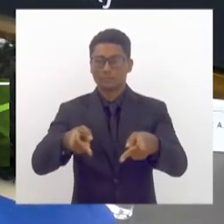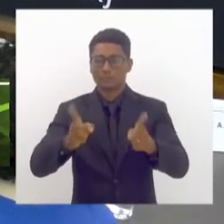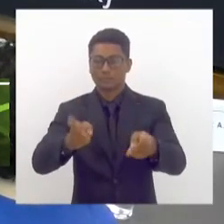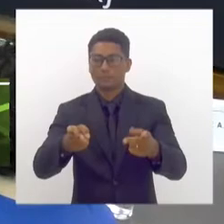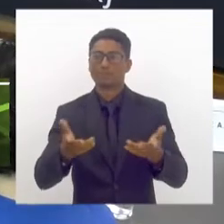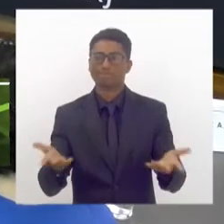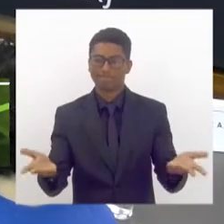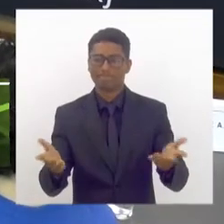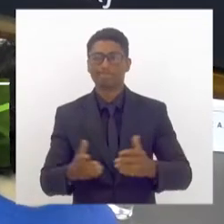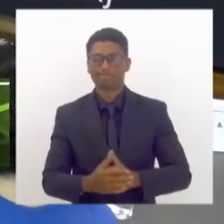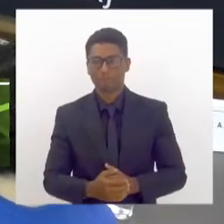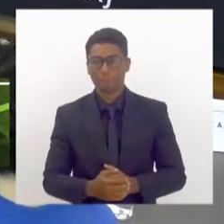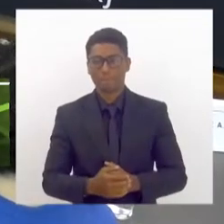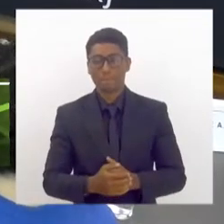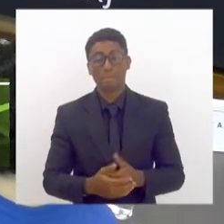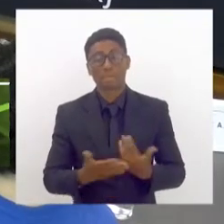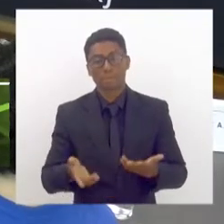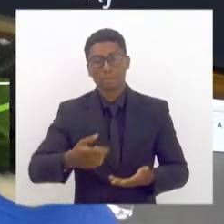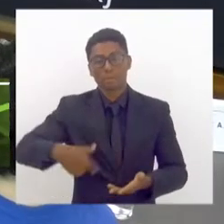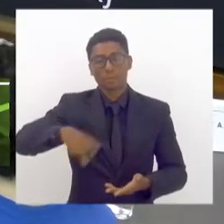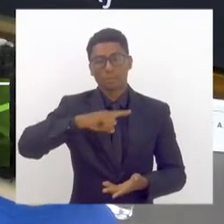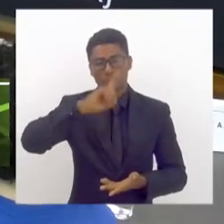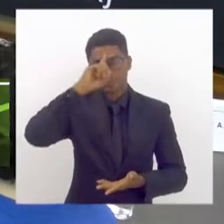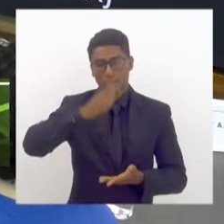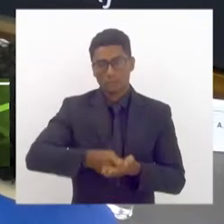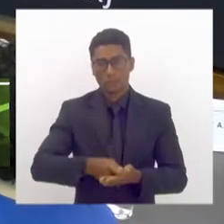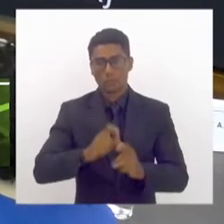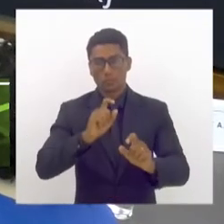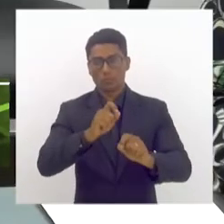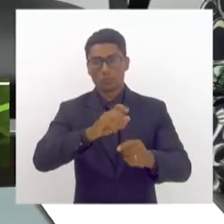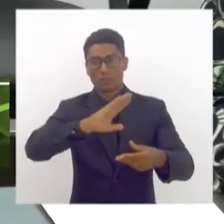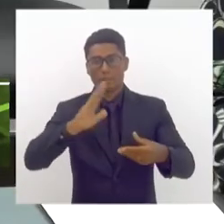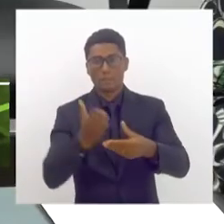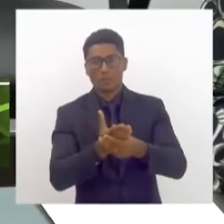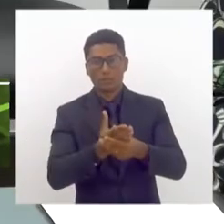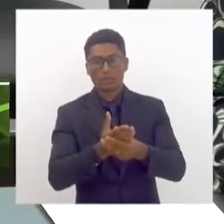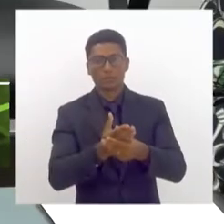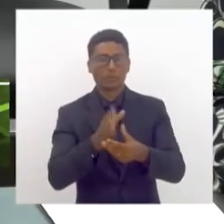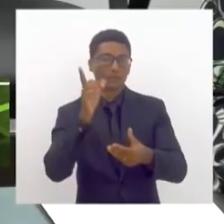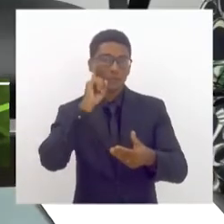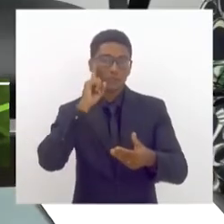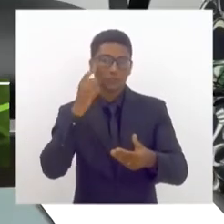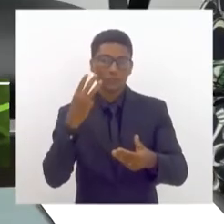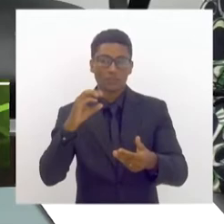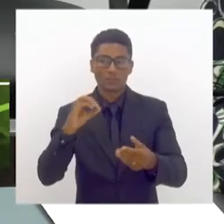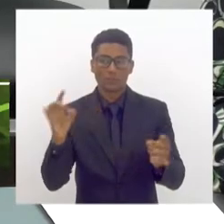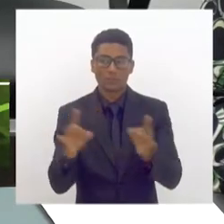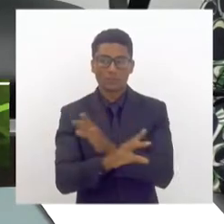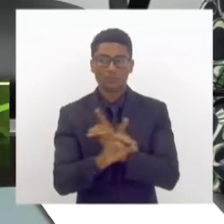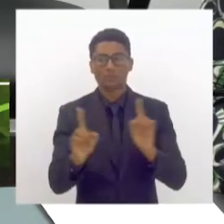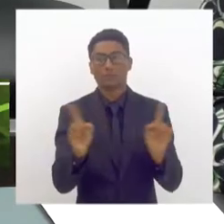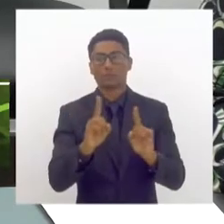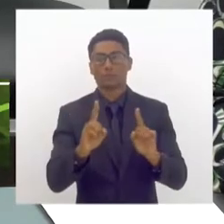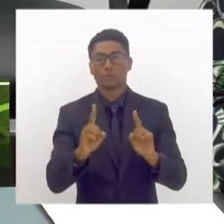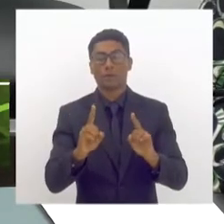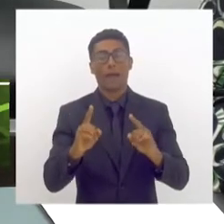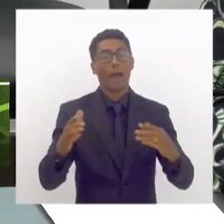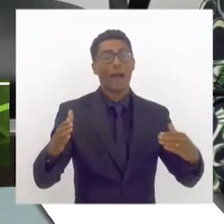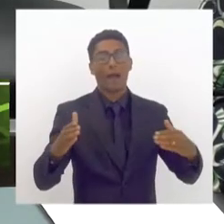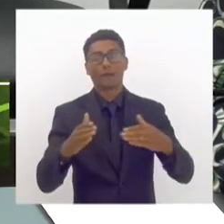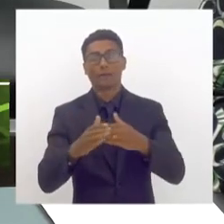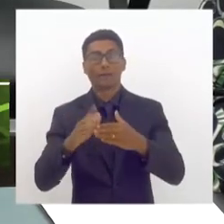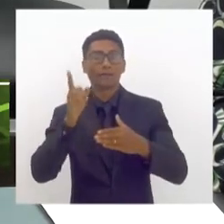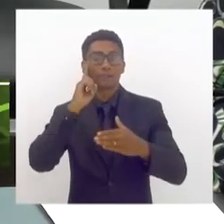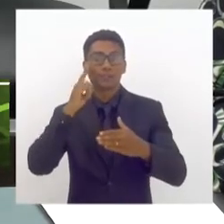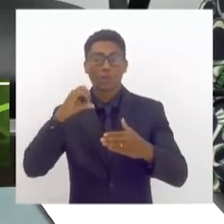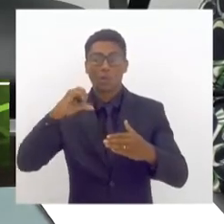que existe. A gente optou por, ao invés de encerrar o processo em 30 dias, a gente dá até 90 dias para a escola, que é